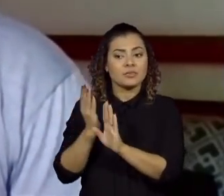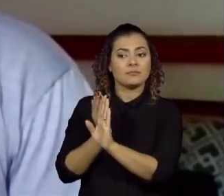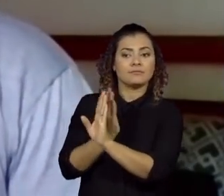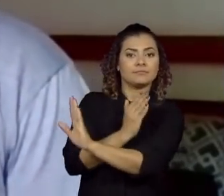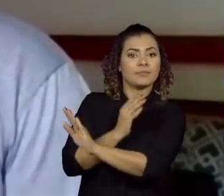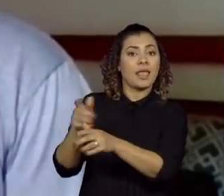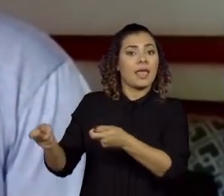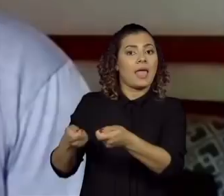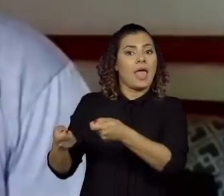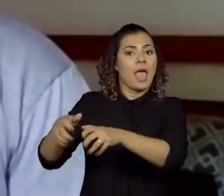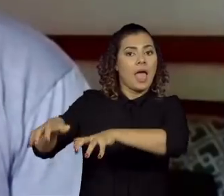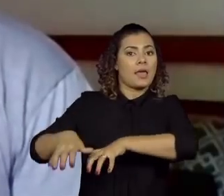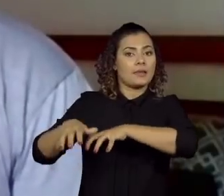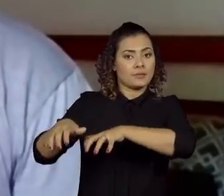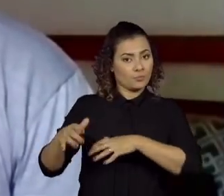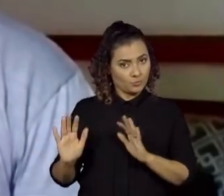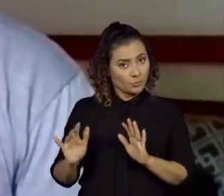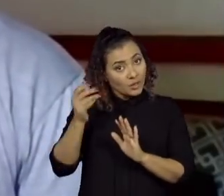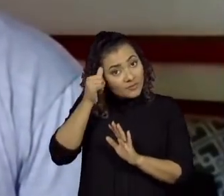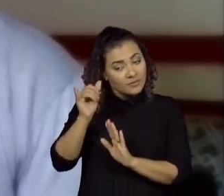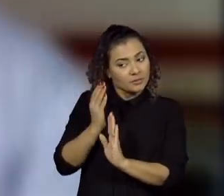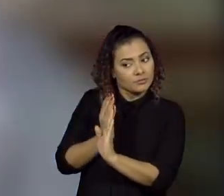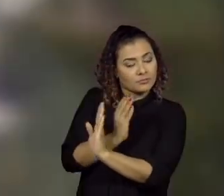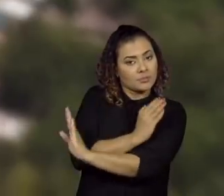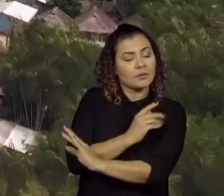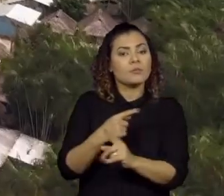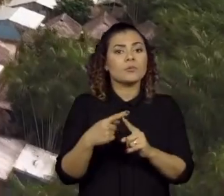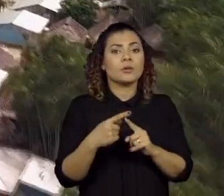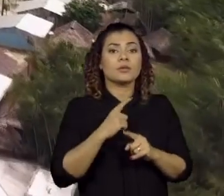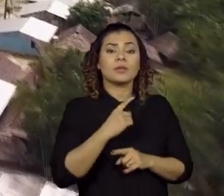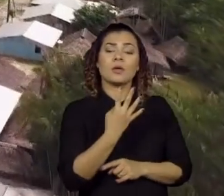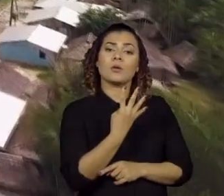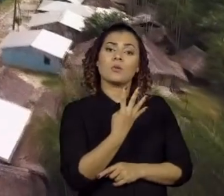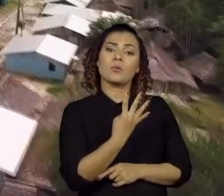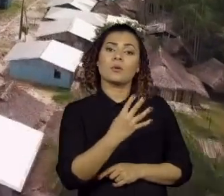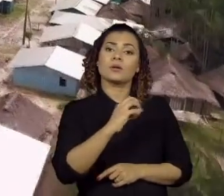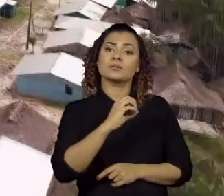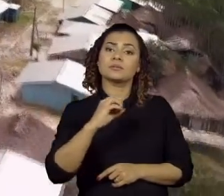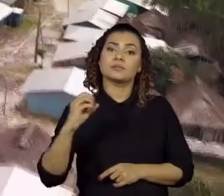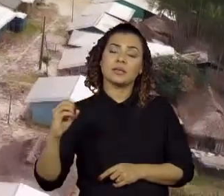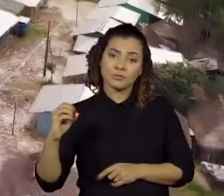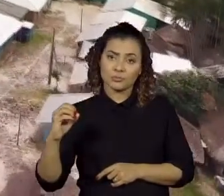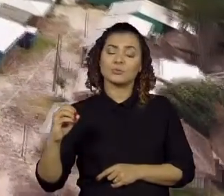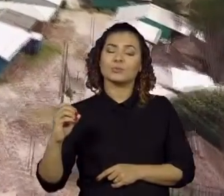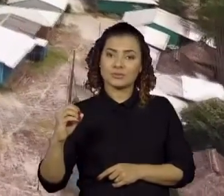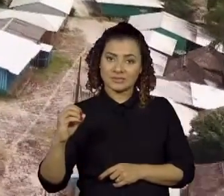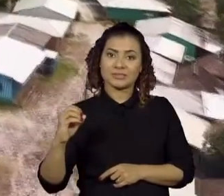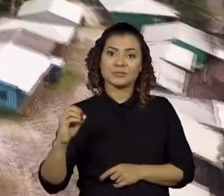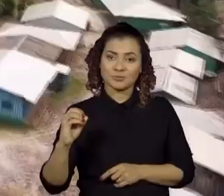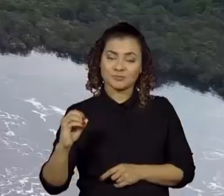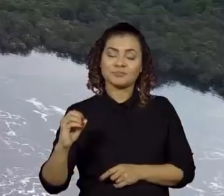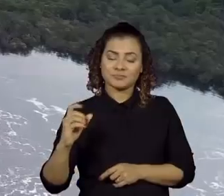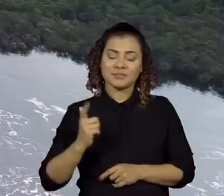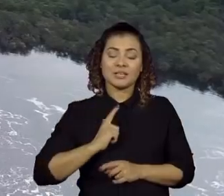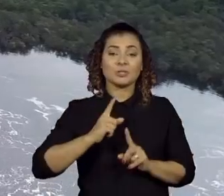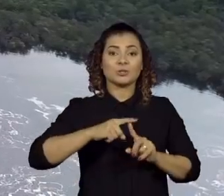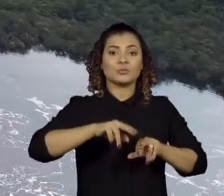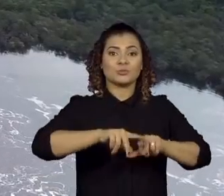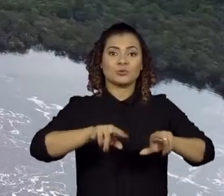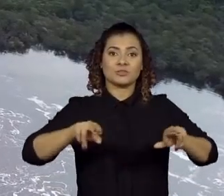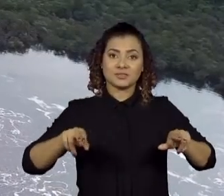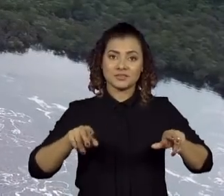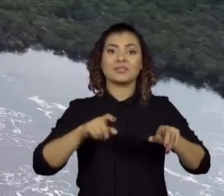né? Dentro das nossas terras, no Alto Rio Negro, existe mais de 400 requerimentos de